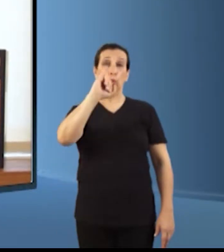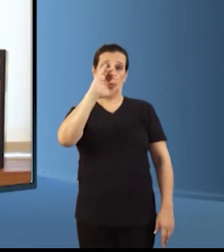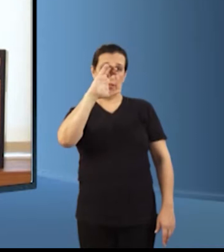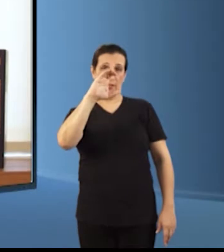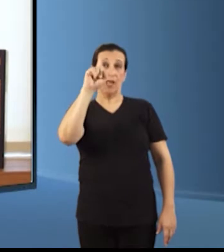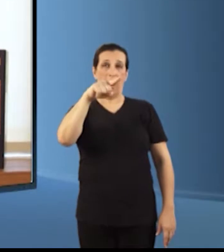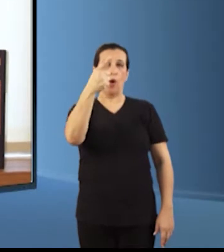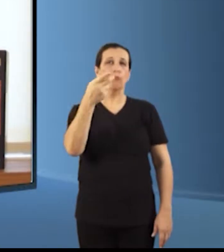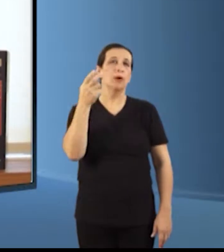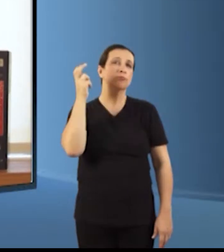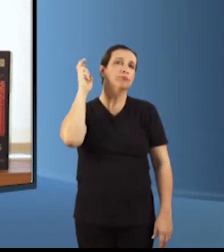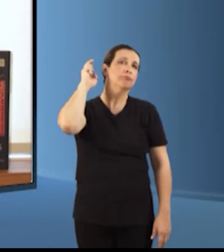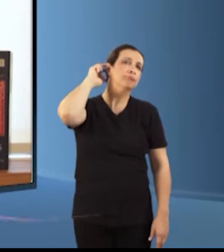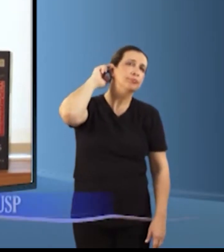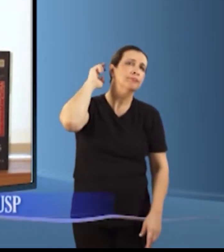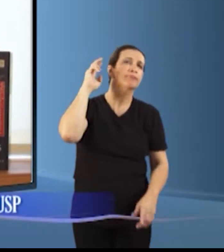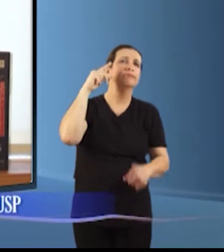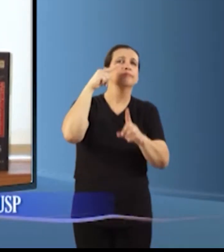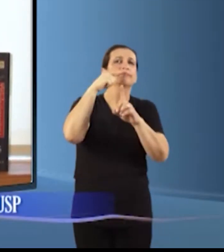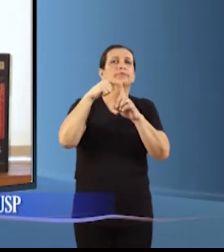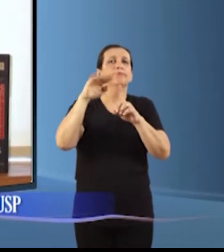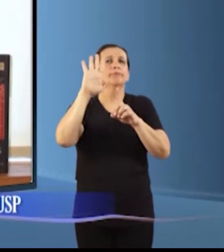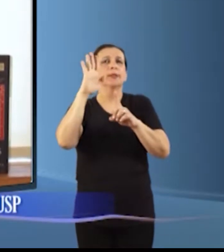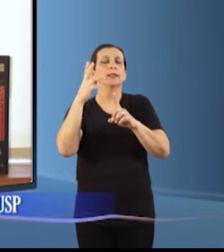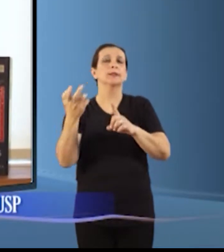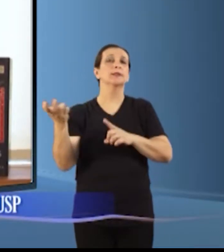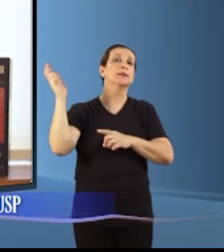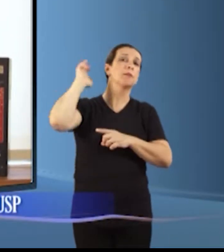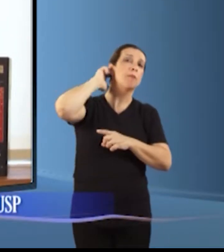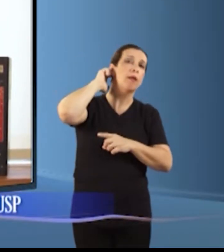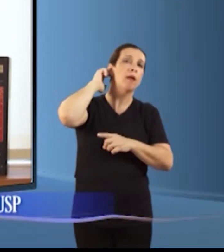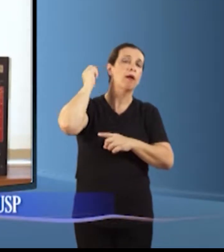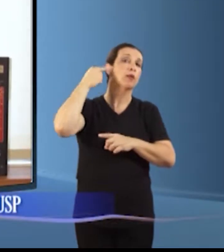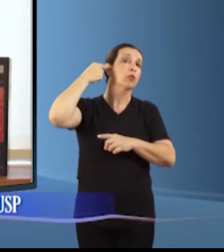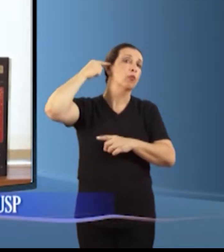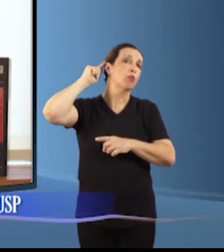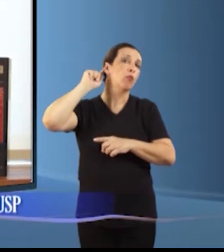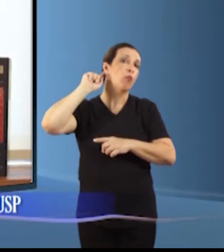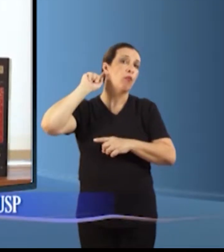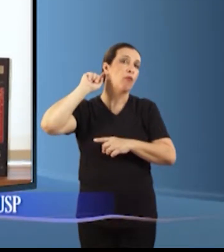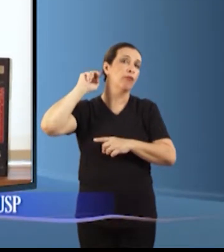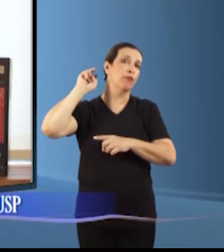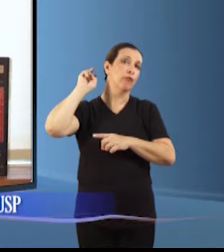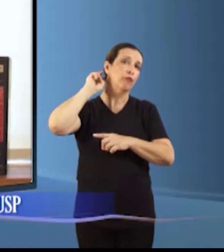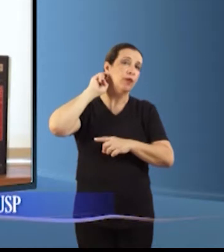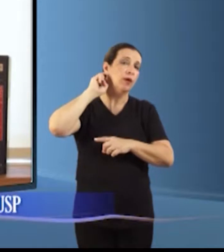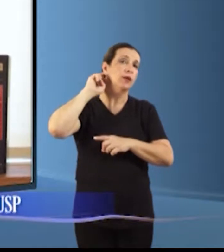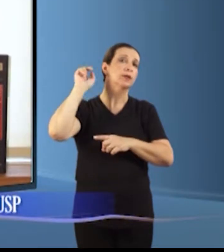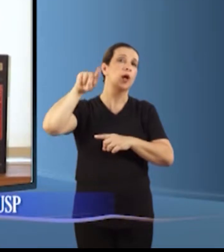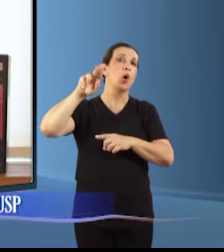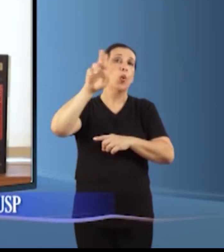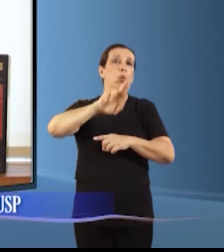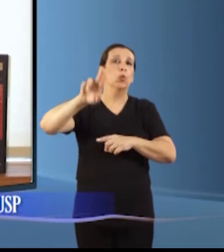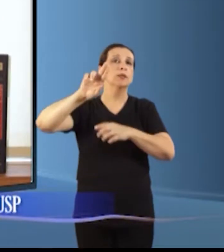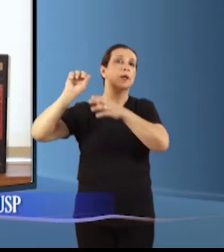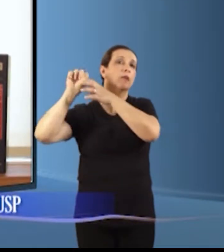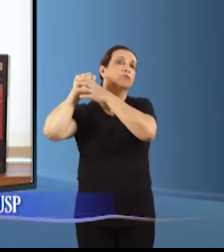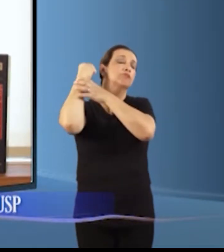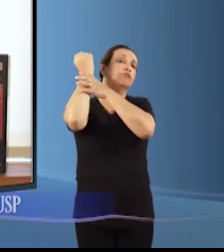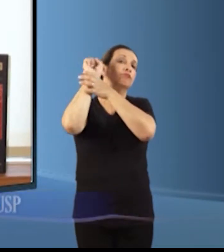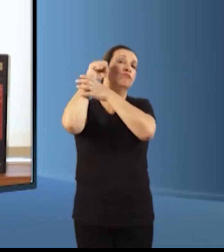O implante coclear é uma prótese auditiva parcialmente implantável no ouvido. Ele é utilizado para a